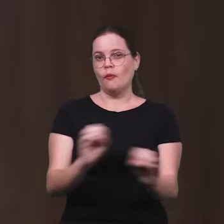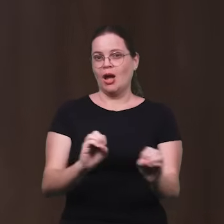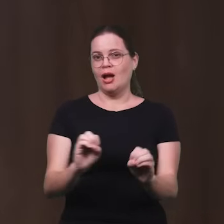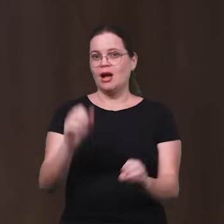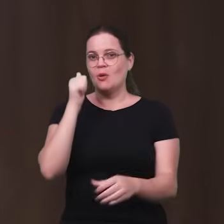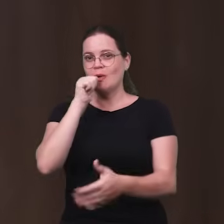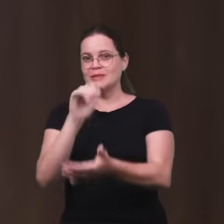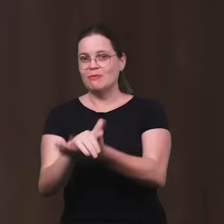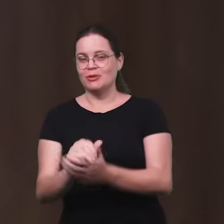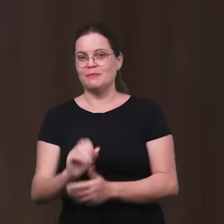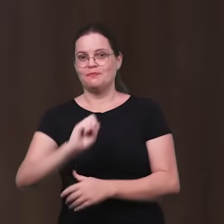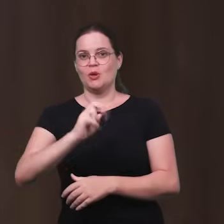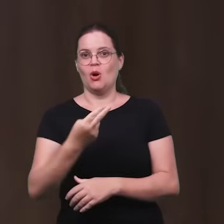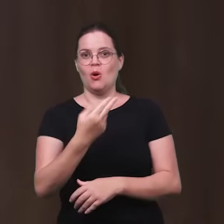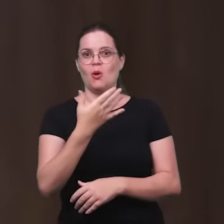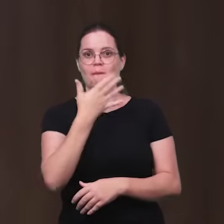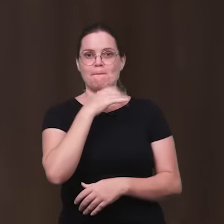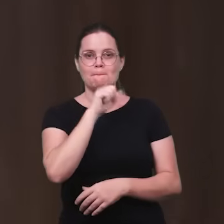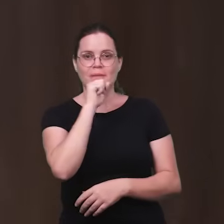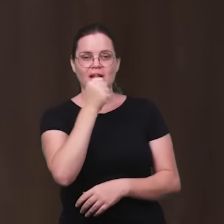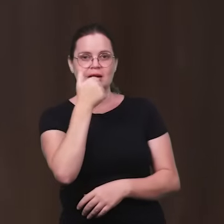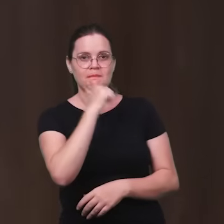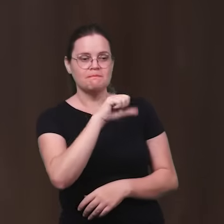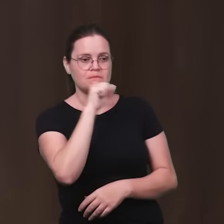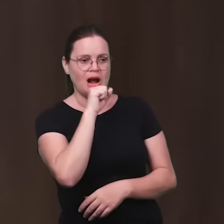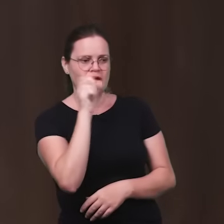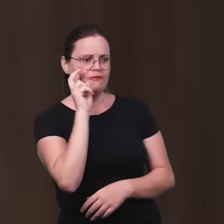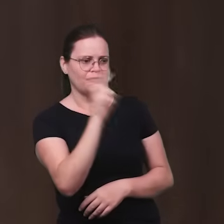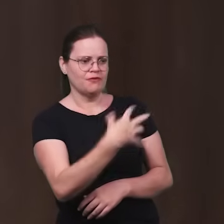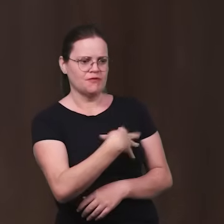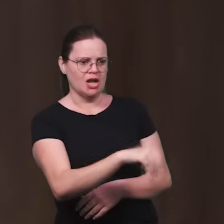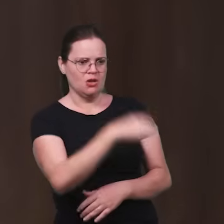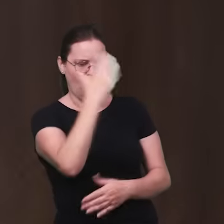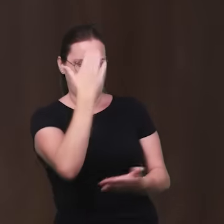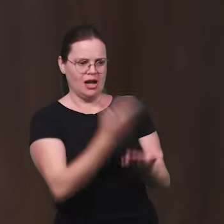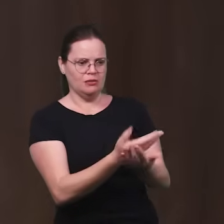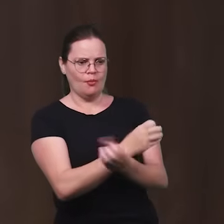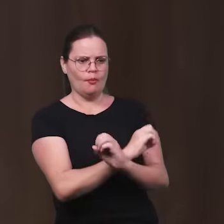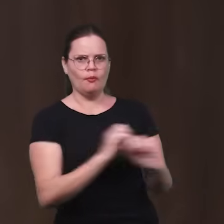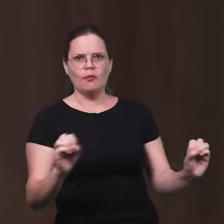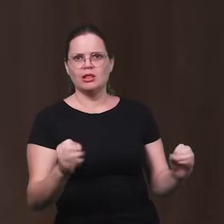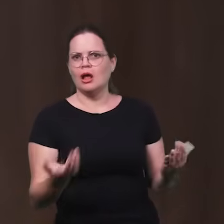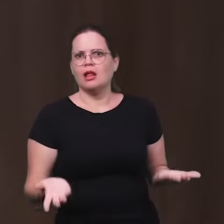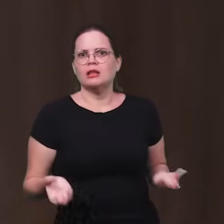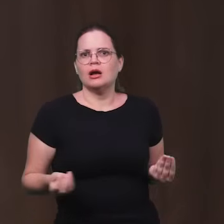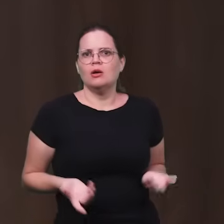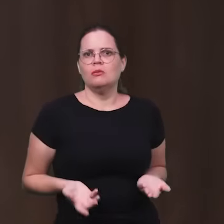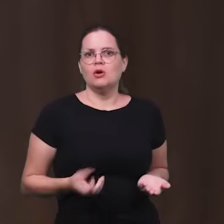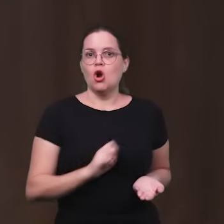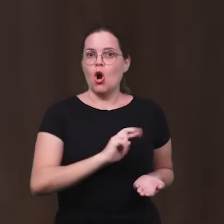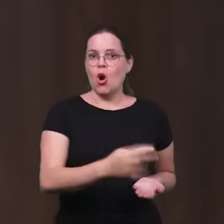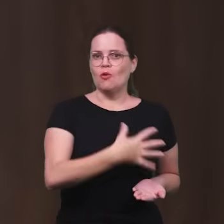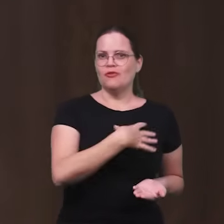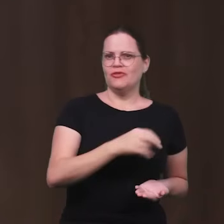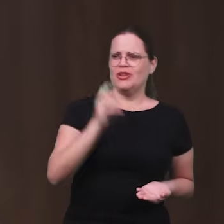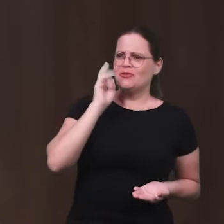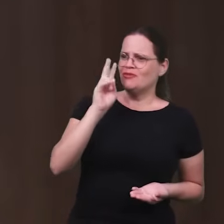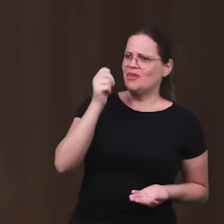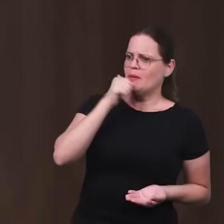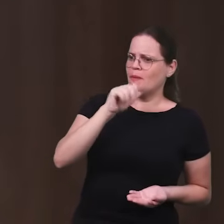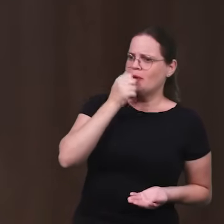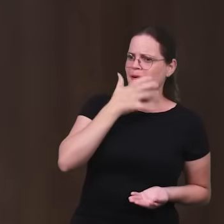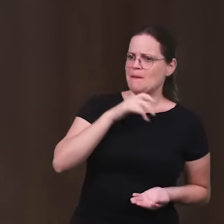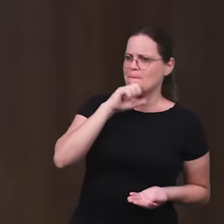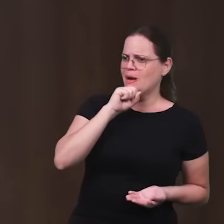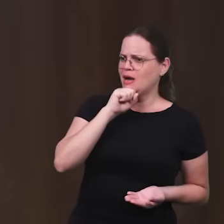perdeu a credibilidade com os filhos, como ele vai conseguir ter autoridade? Exatamente. Como ele vai conseguir ensinar